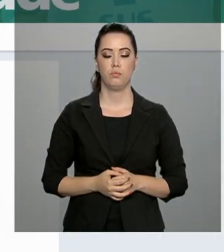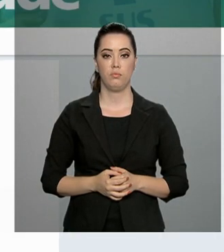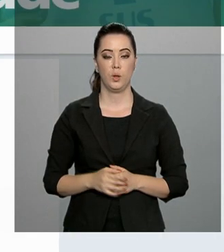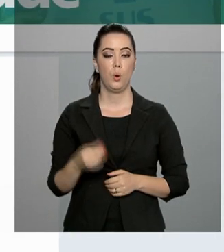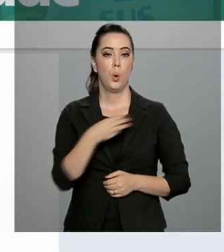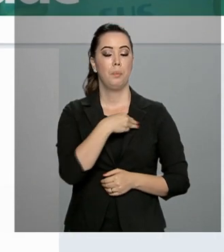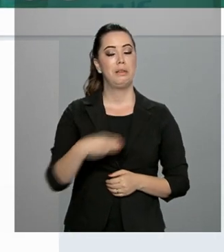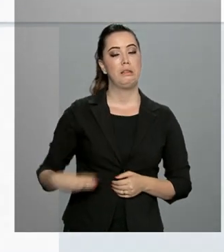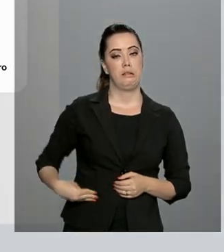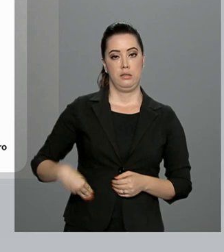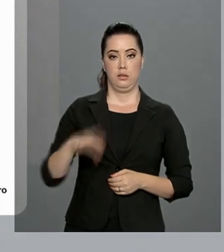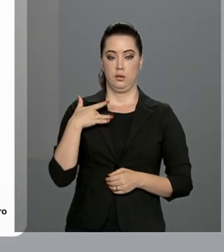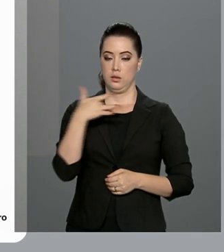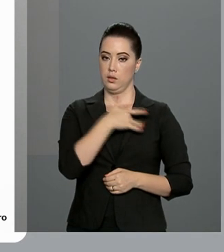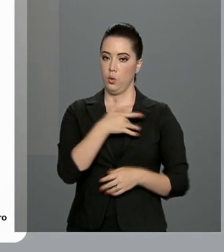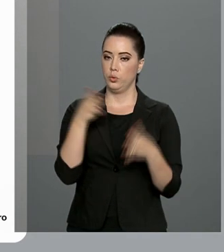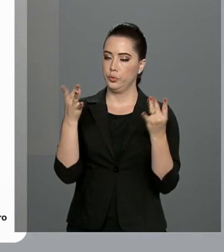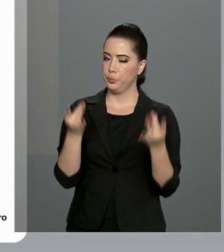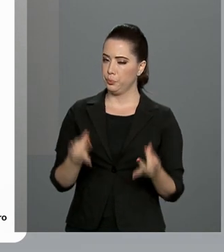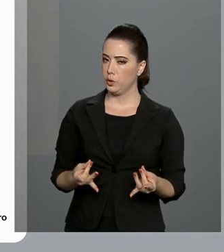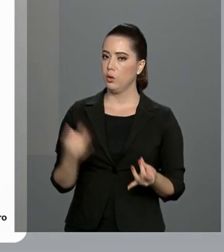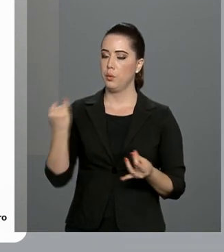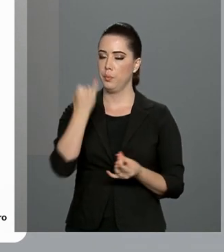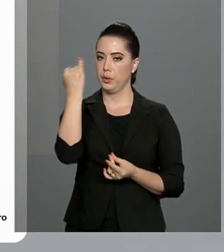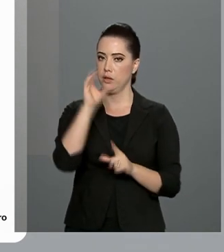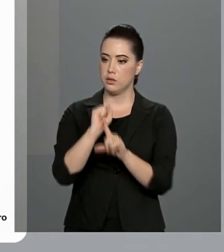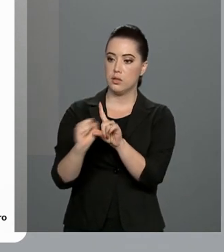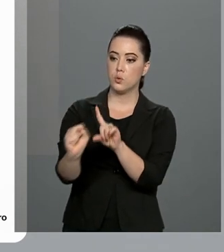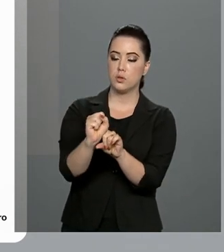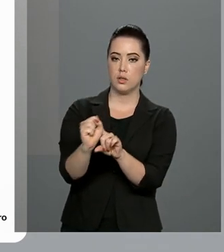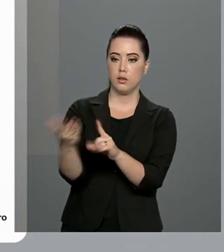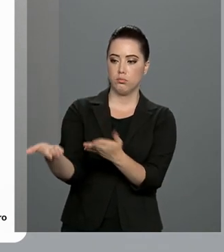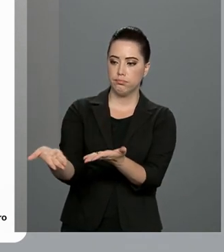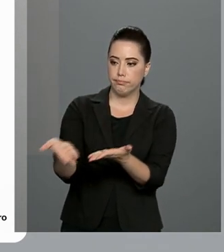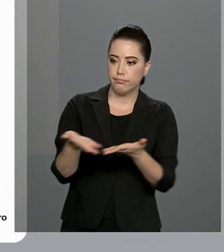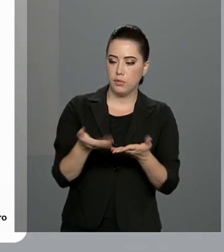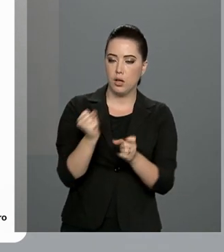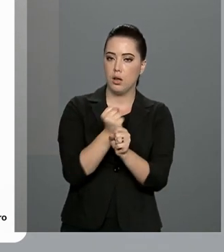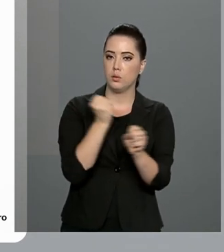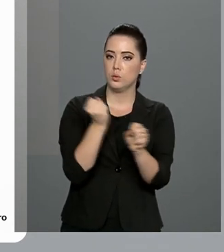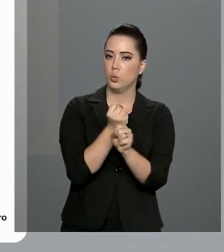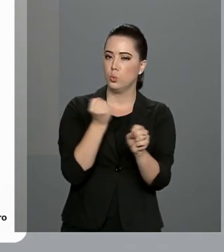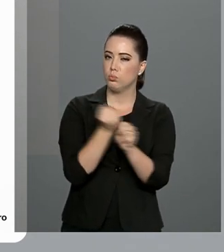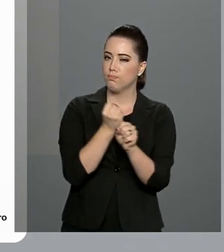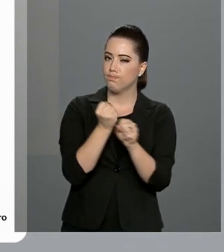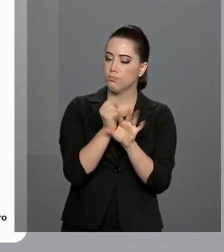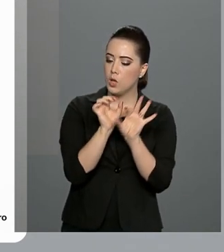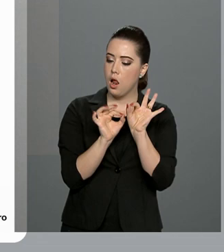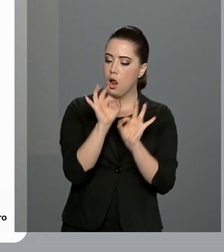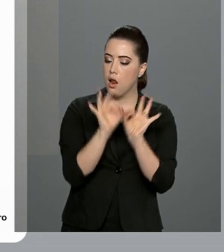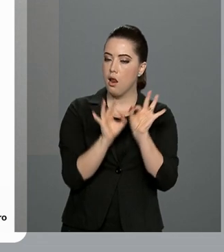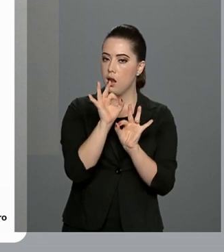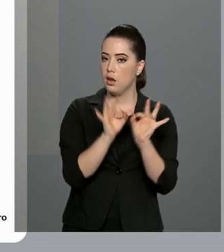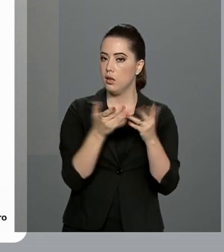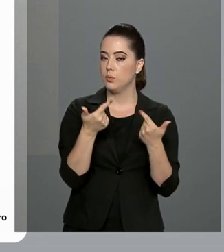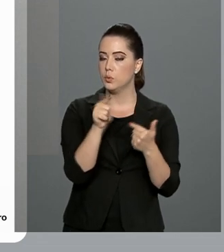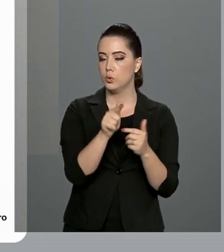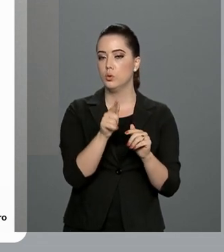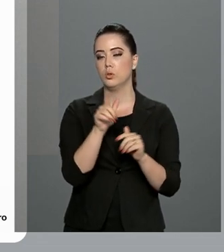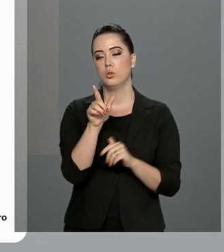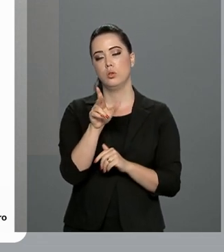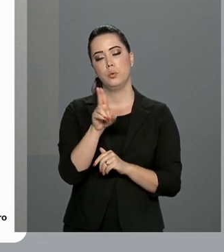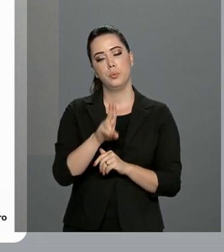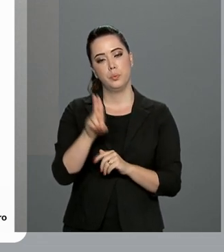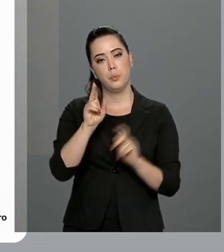O Ministro da Saúde destacou a participação da sociedade na construção de mais uma ferramenta do governo que